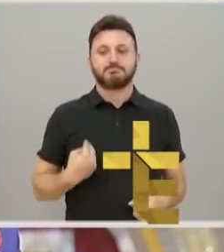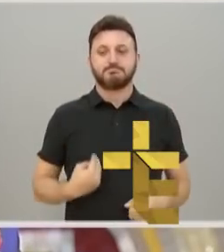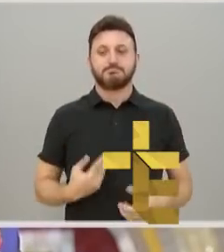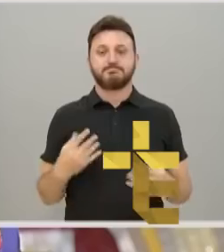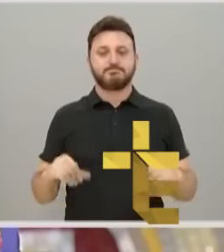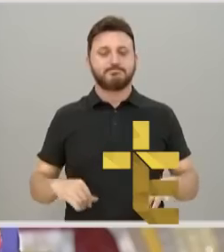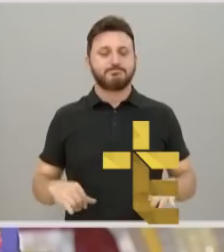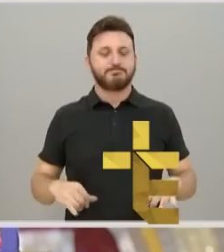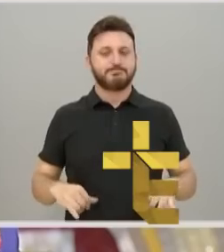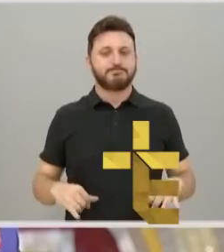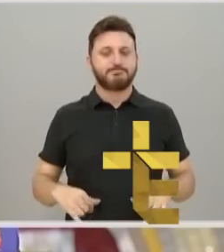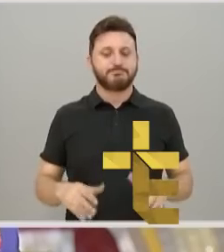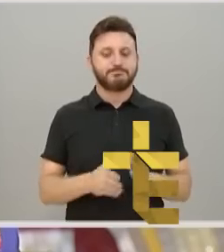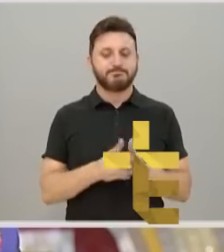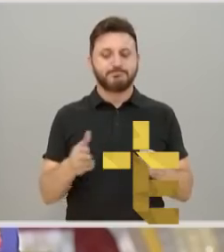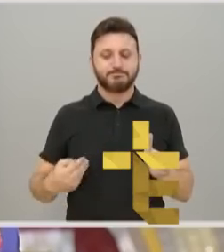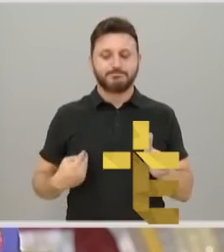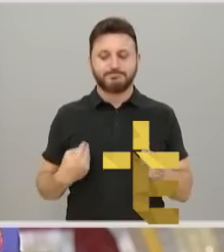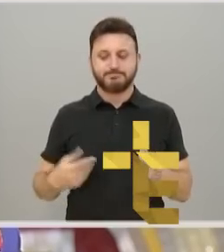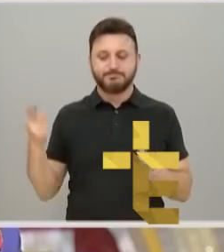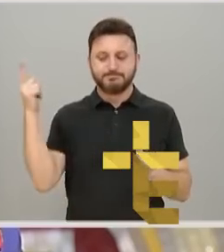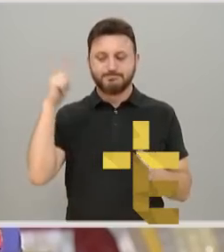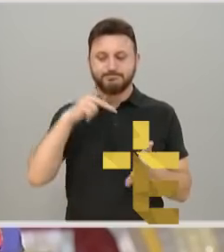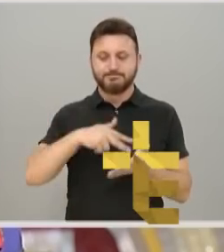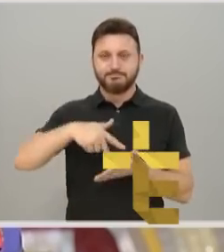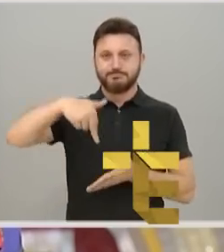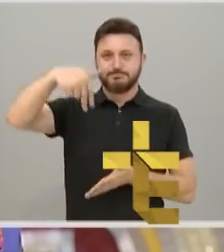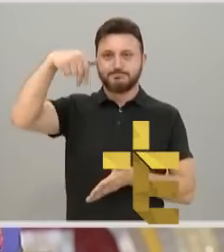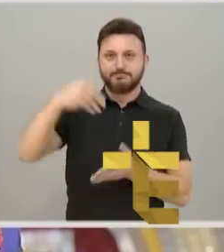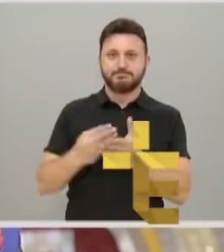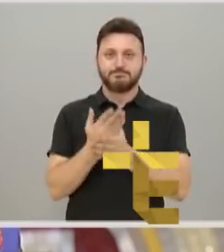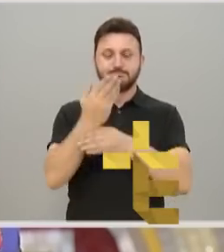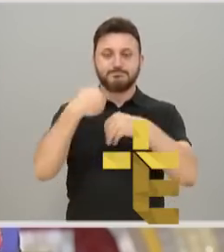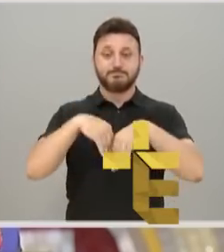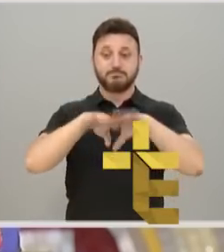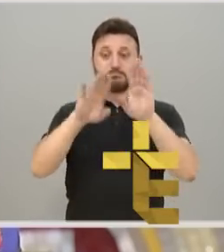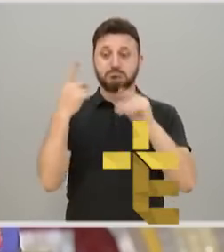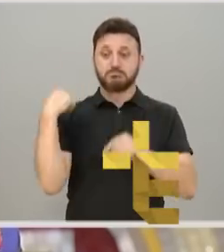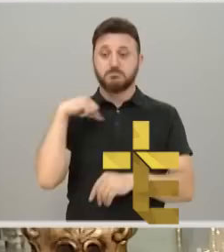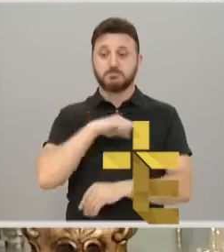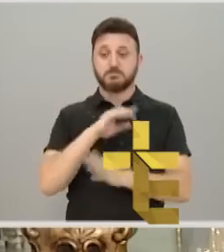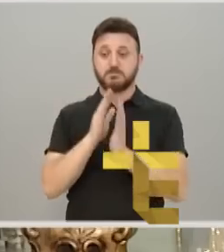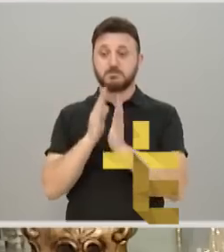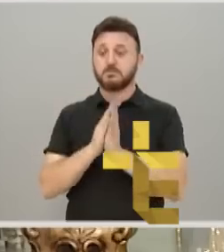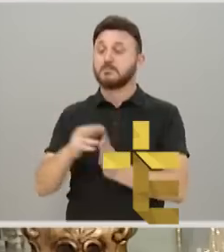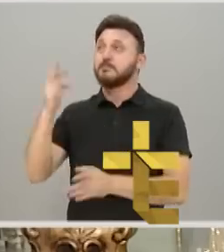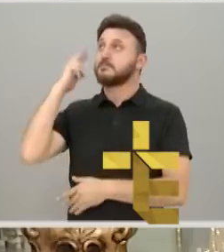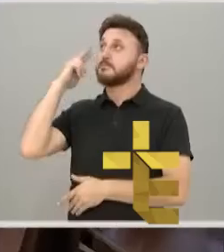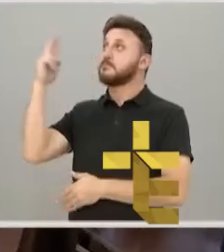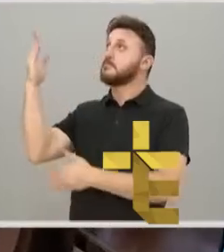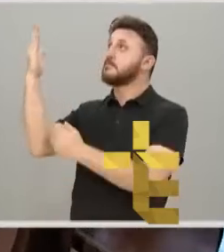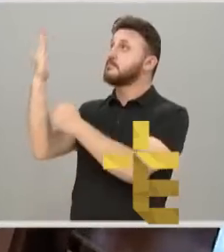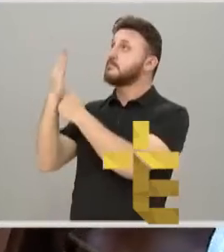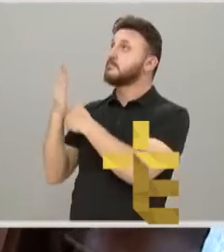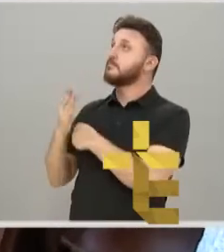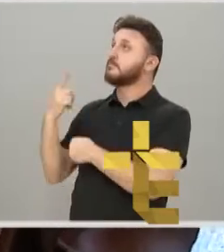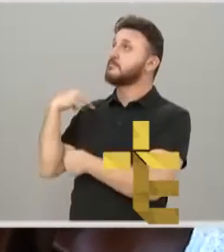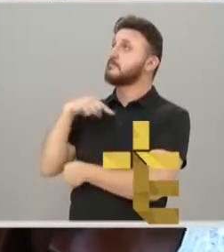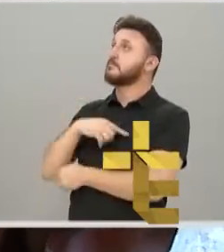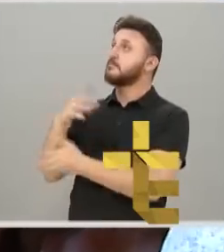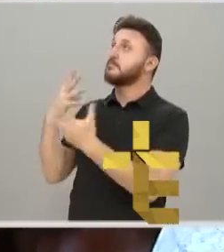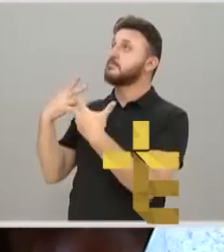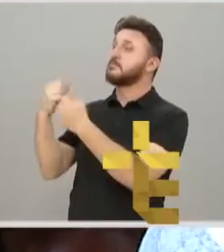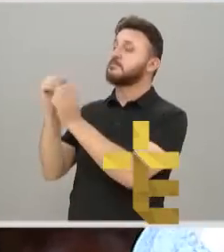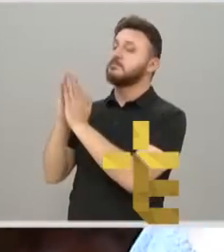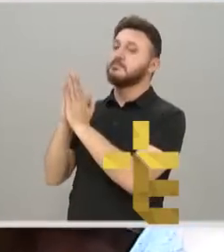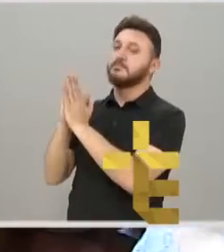como passagem necessária para a ressurreição e a vida plena, rezemos. Senhor, sede favorável